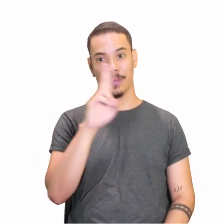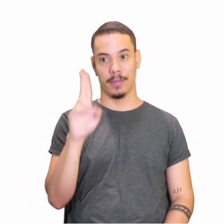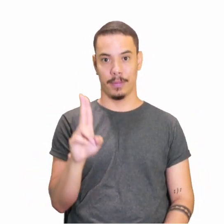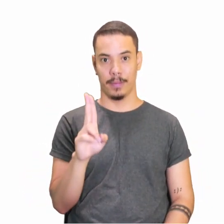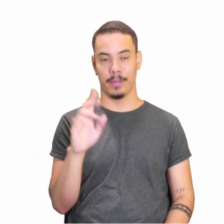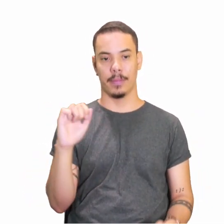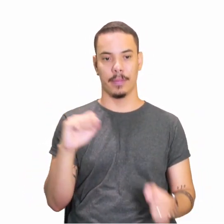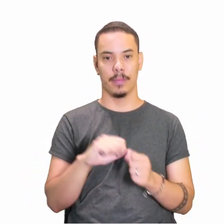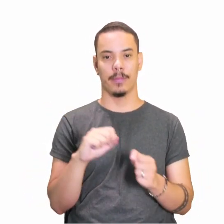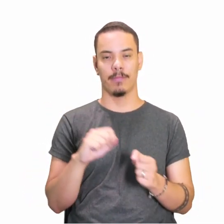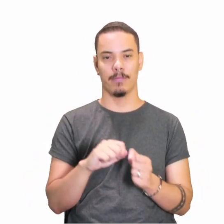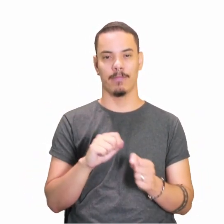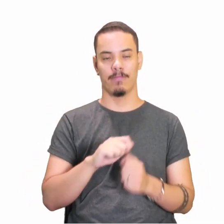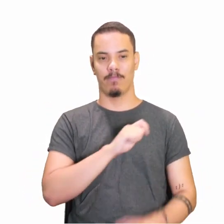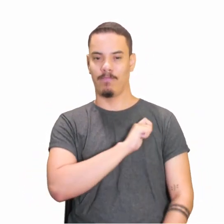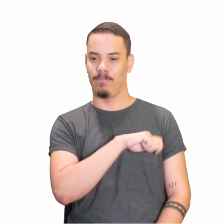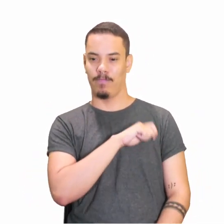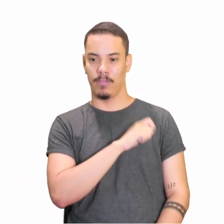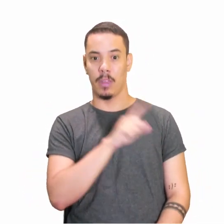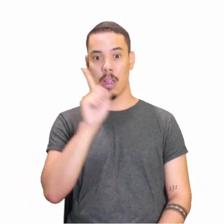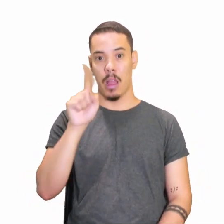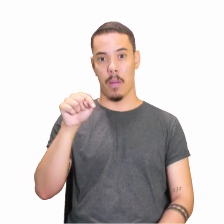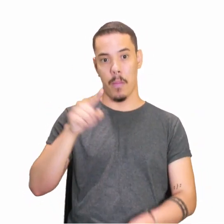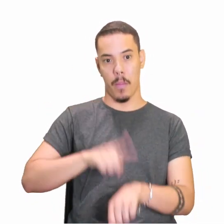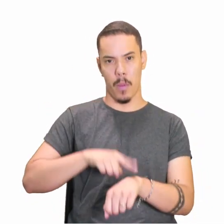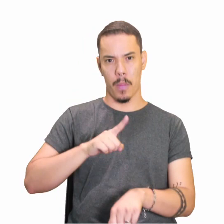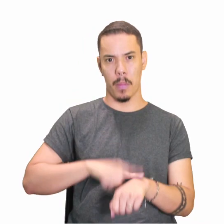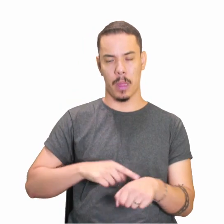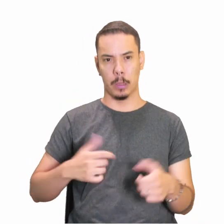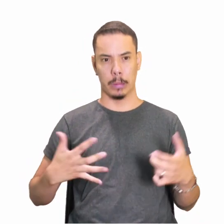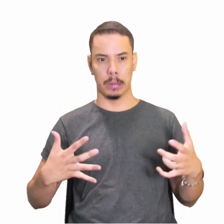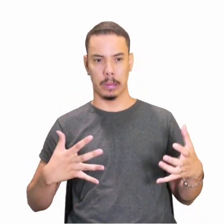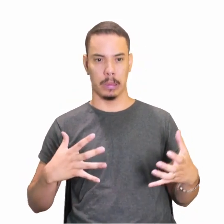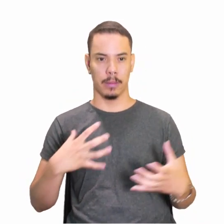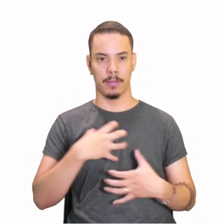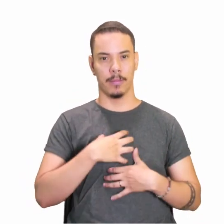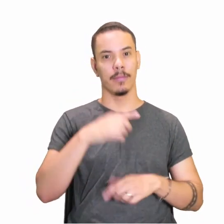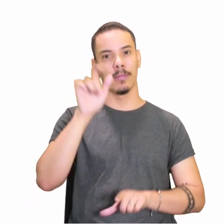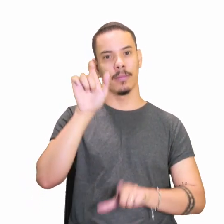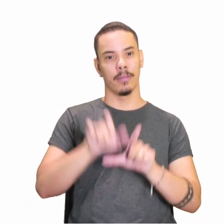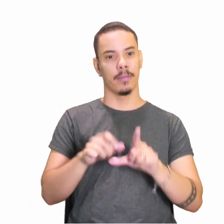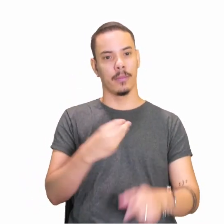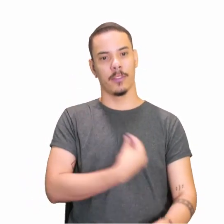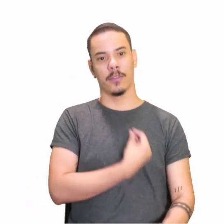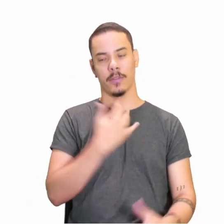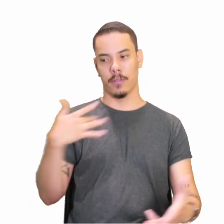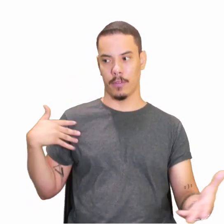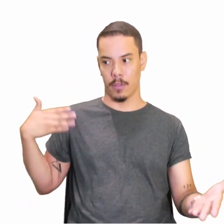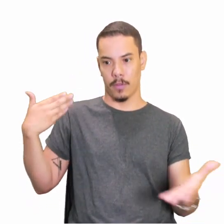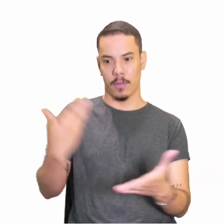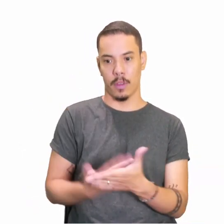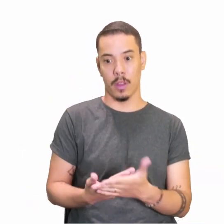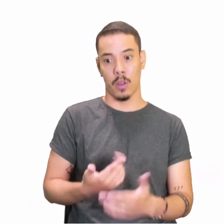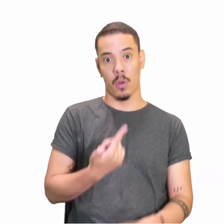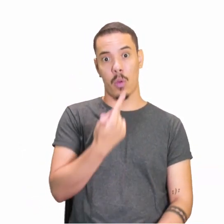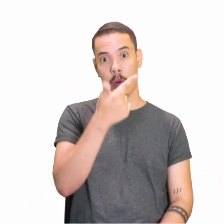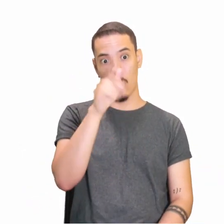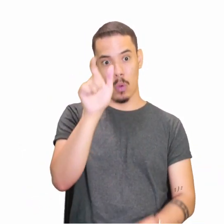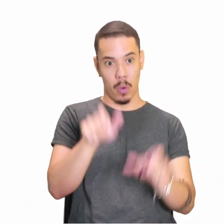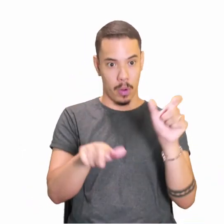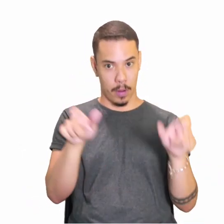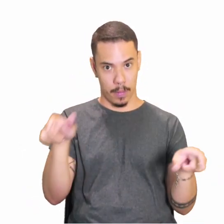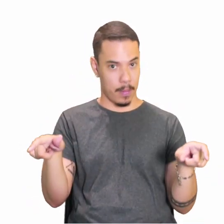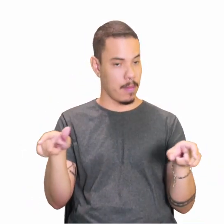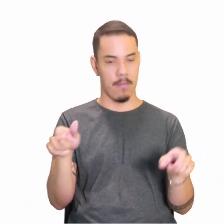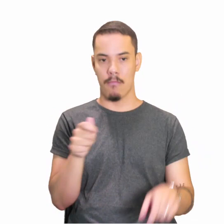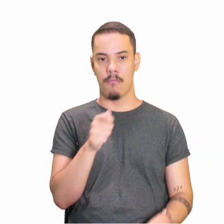ou fazer uma armadilha? É aquele momento ali tenso que o personagem vai viver, em que os outros, né, aí protagonista,